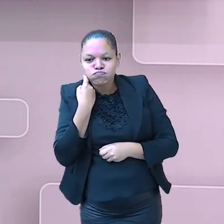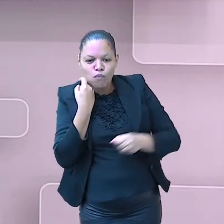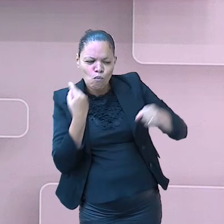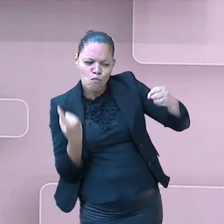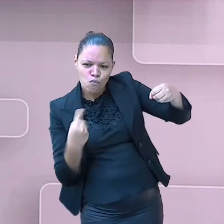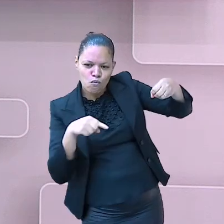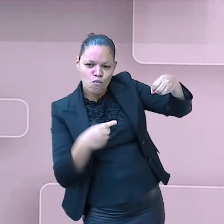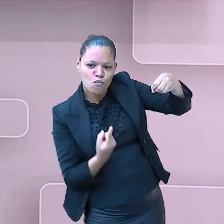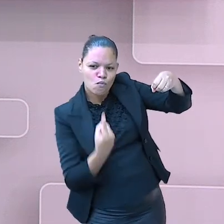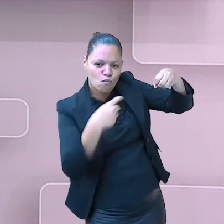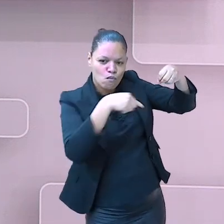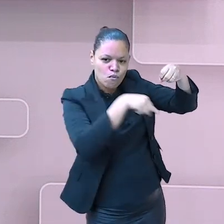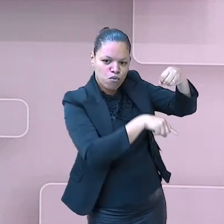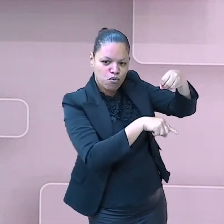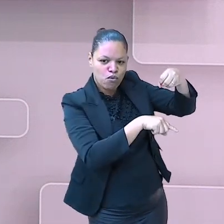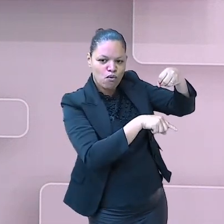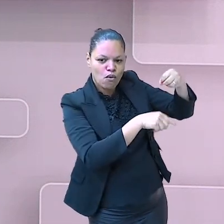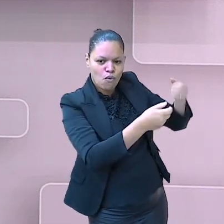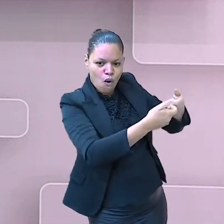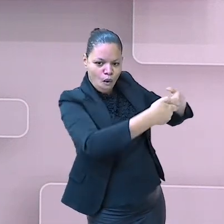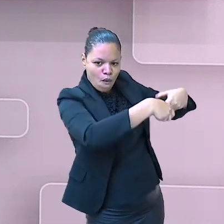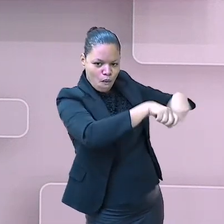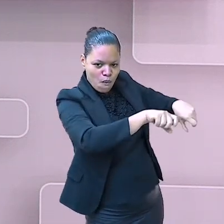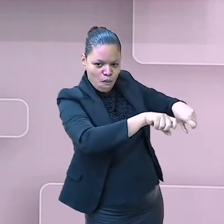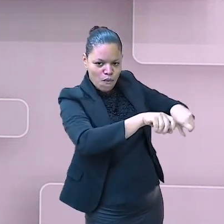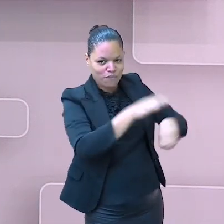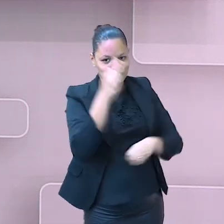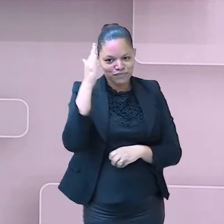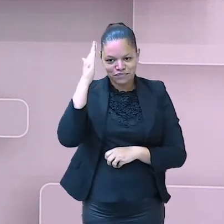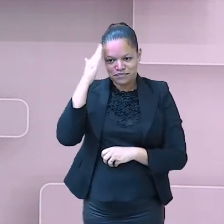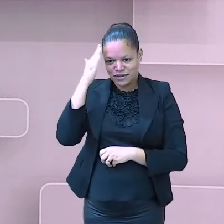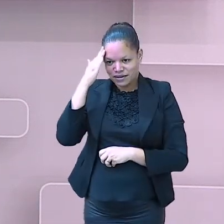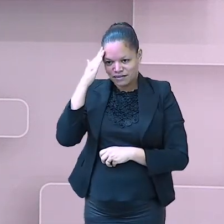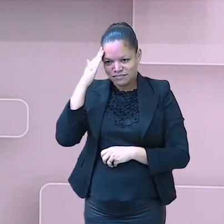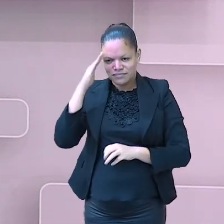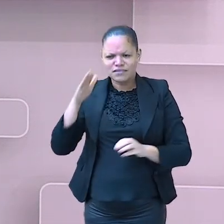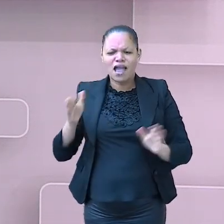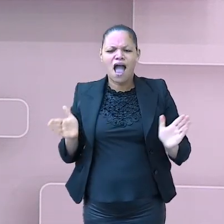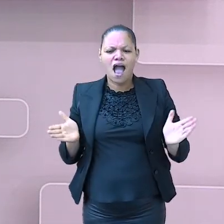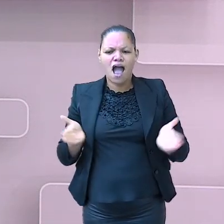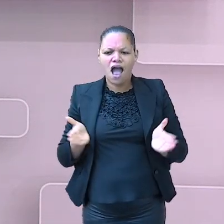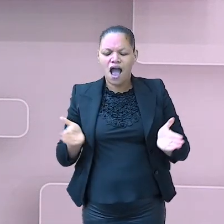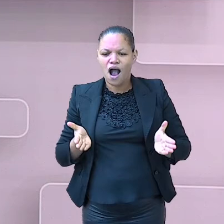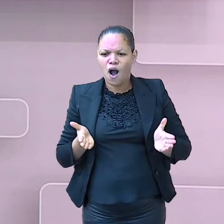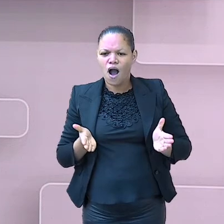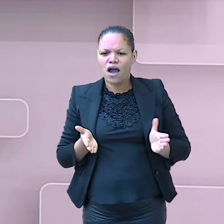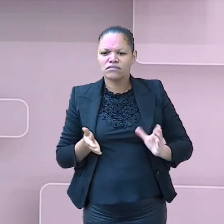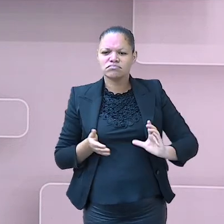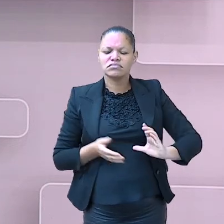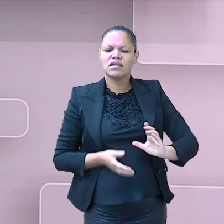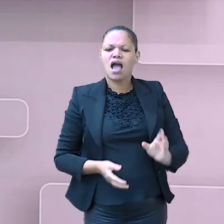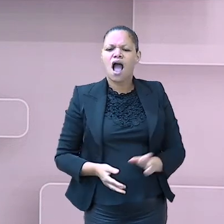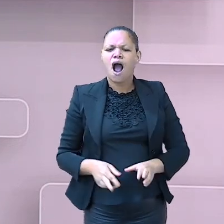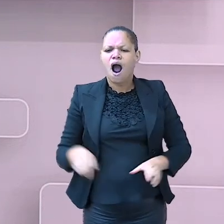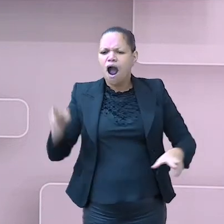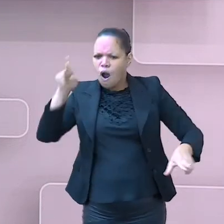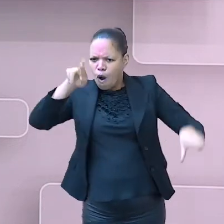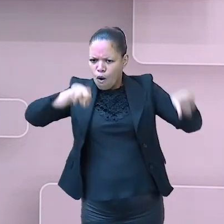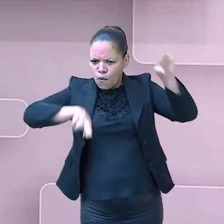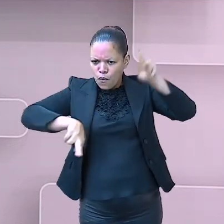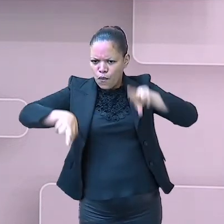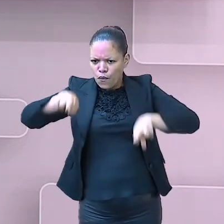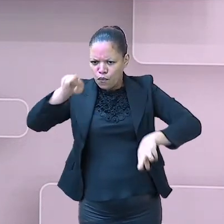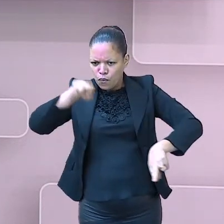Agora nós vamos para uma revisão das nossas características dos peixes. Então, eles possuem